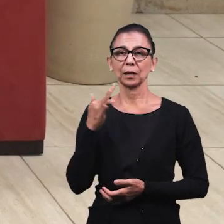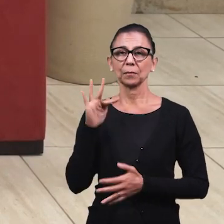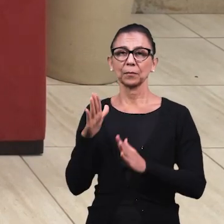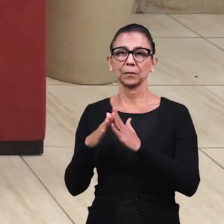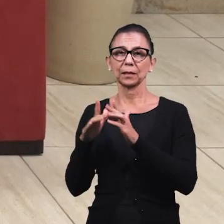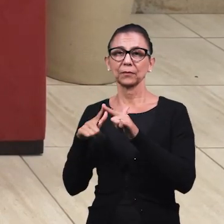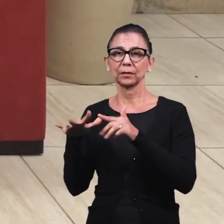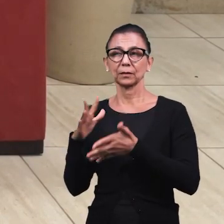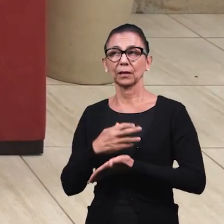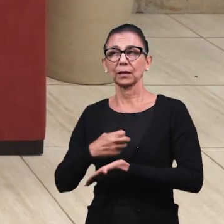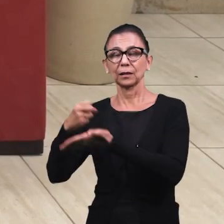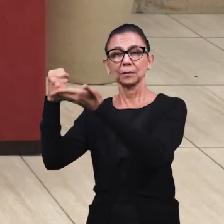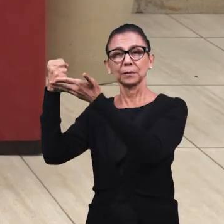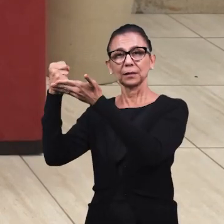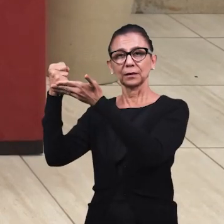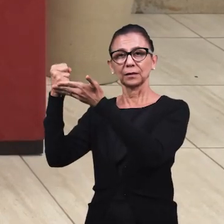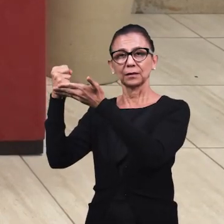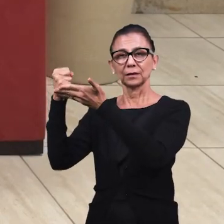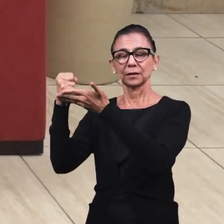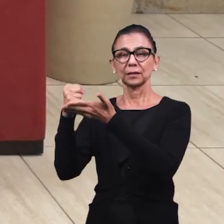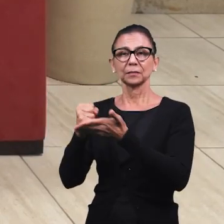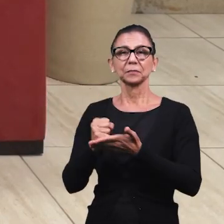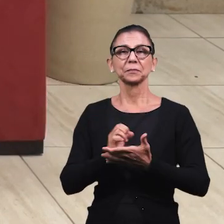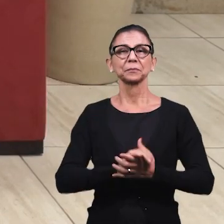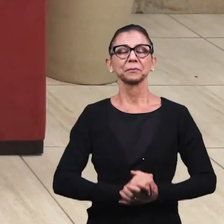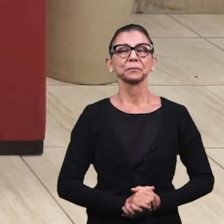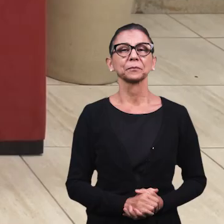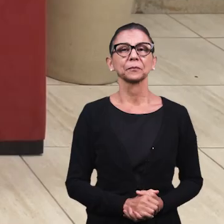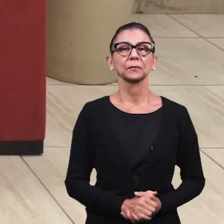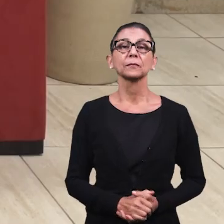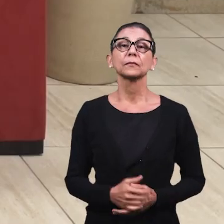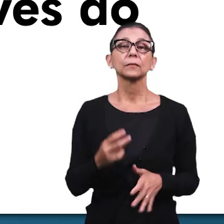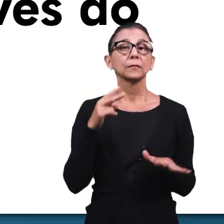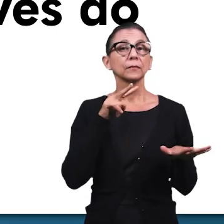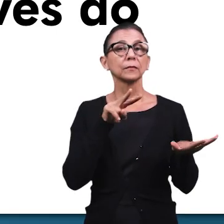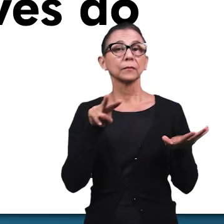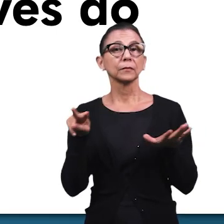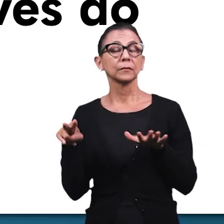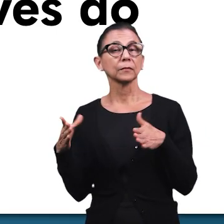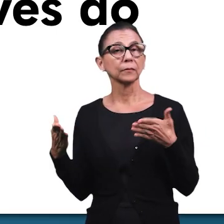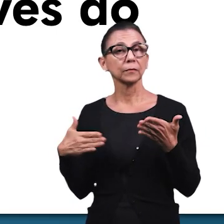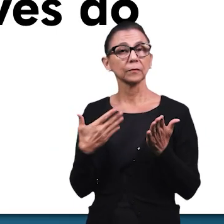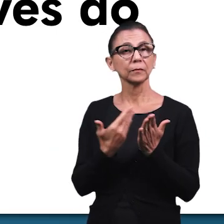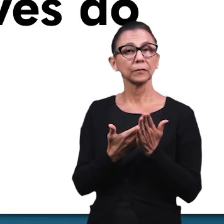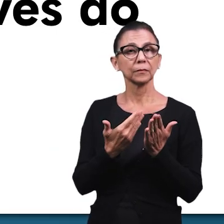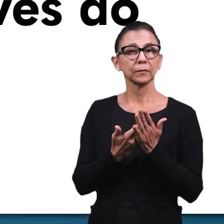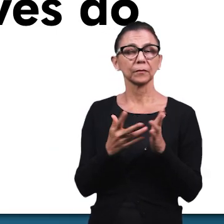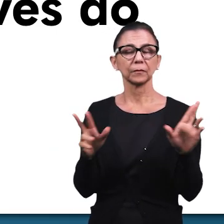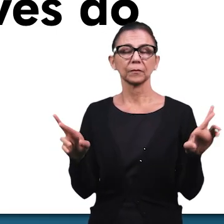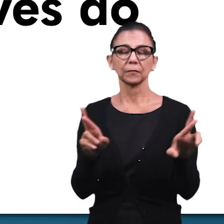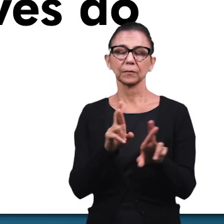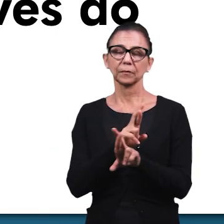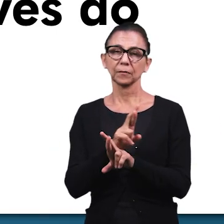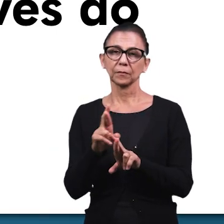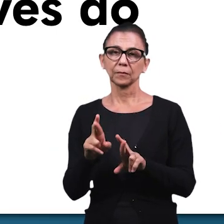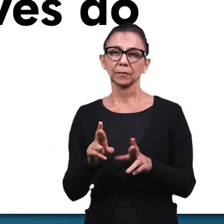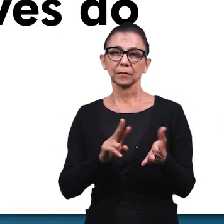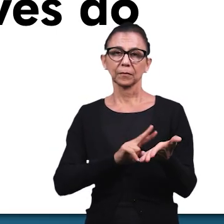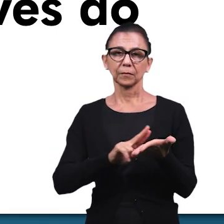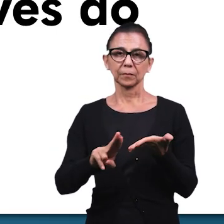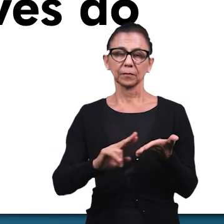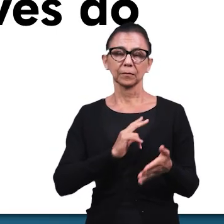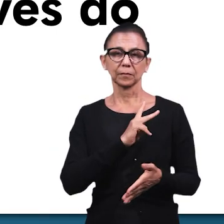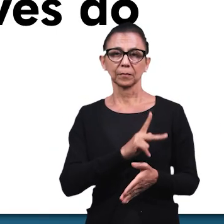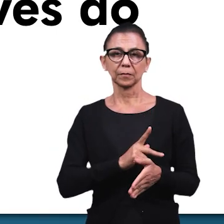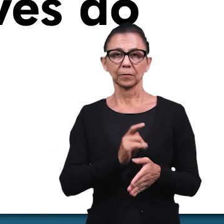do Senhor. Louvado seja o nome do Senhor, é isso mesmo. E nessa semana, o nosso estudo está relacionado à carta de Paulo